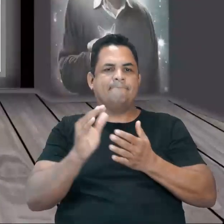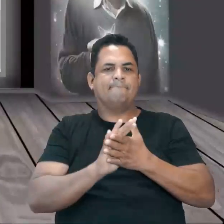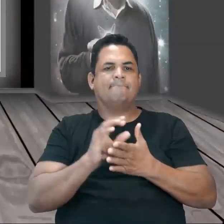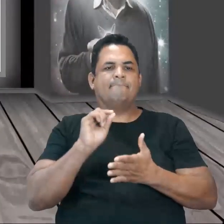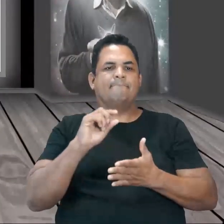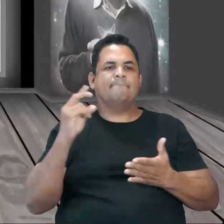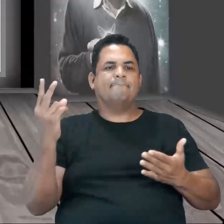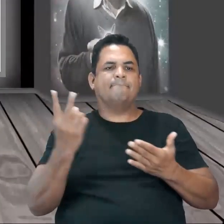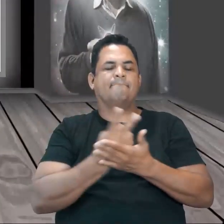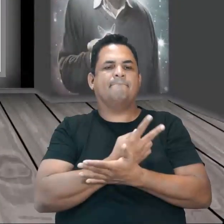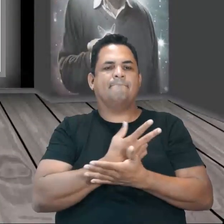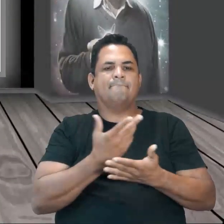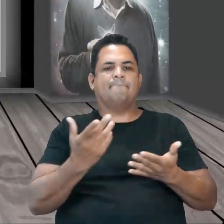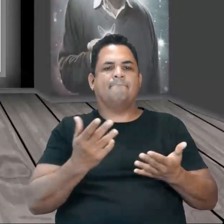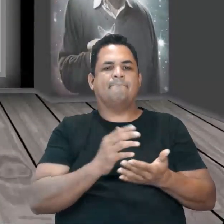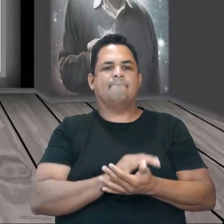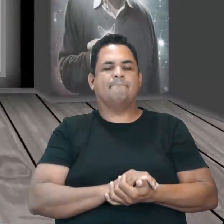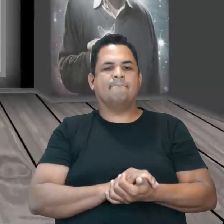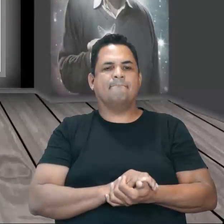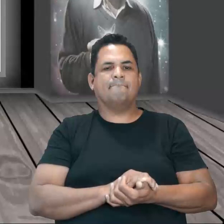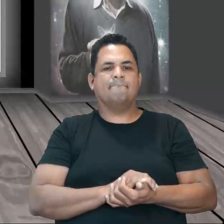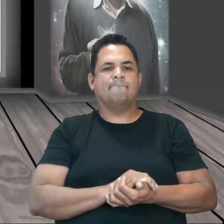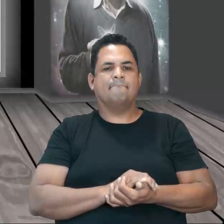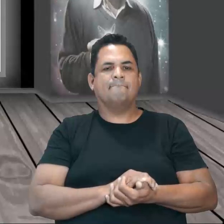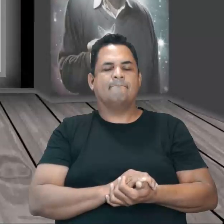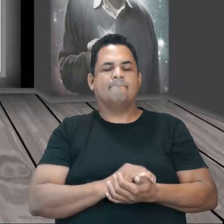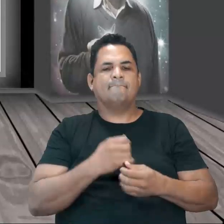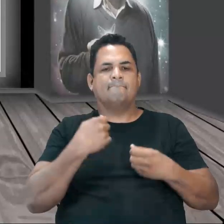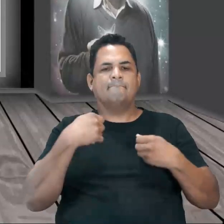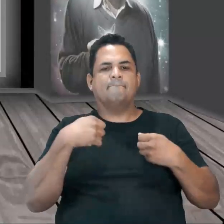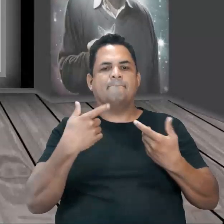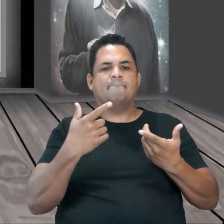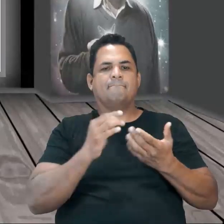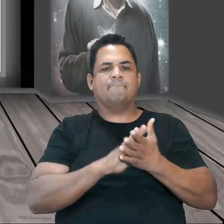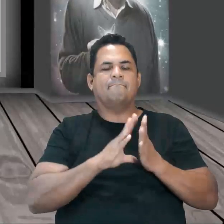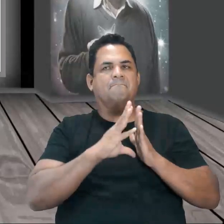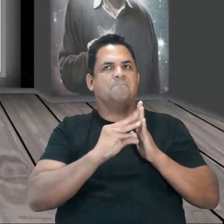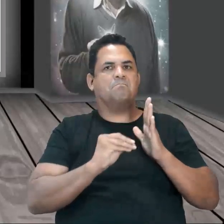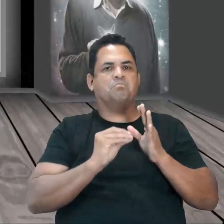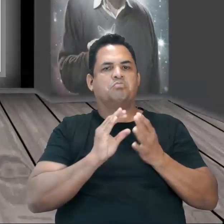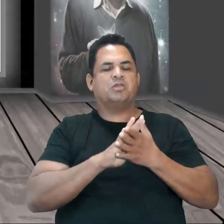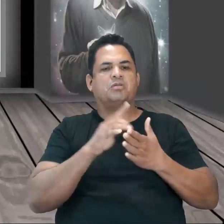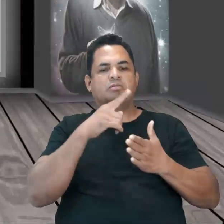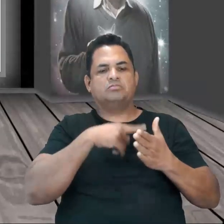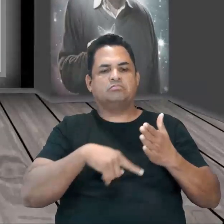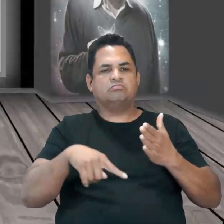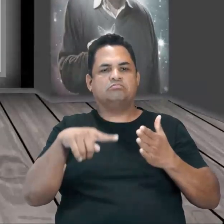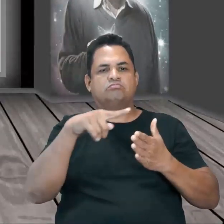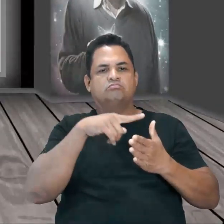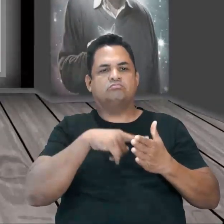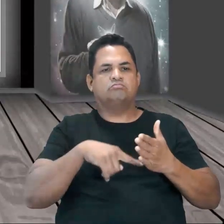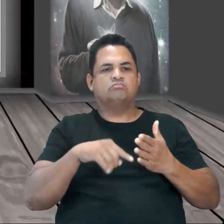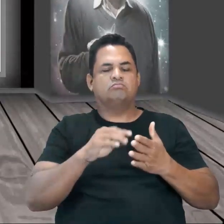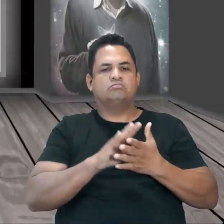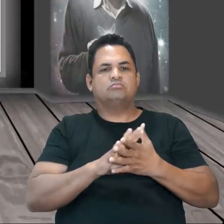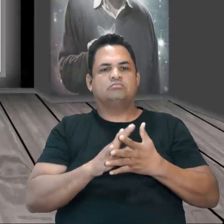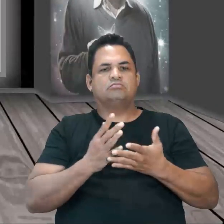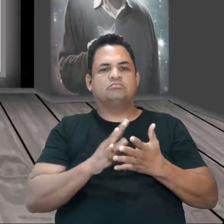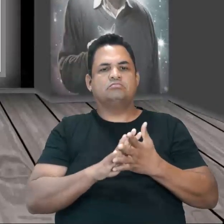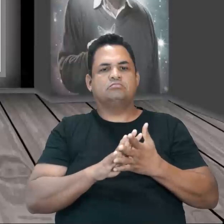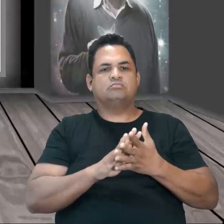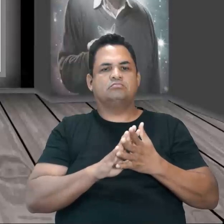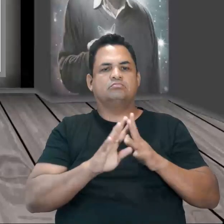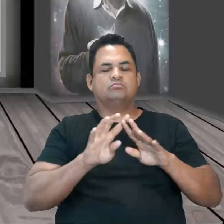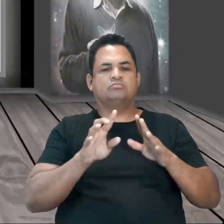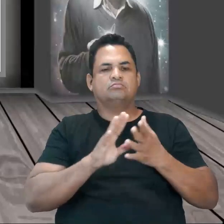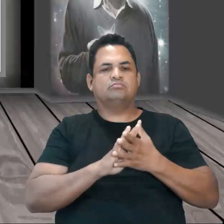acontece? Esse átomo, ele não é necessariamente desse modelo meio que planetário, ele não é dessa forma, mas é mais